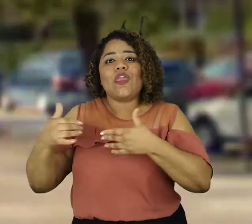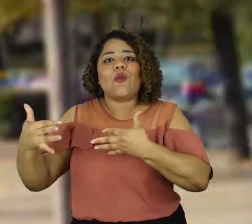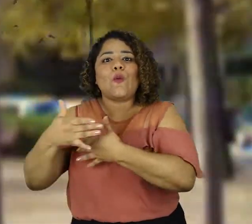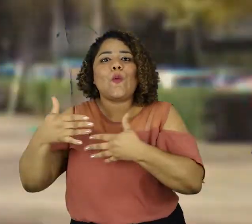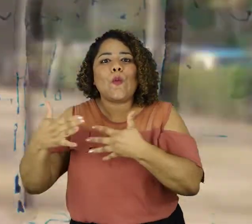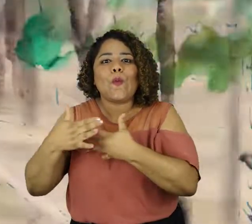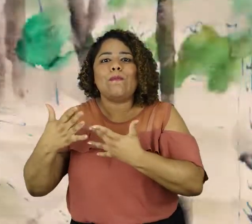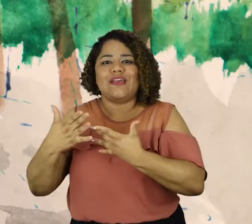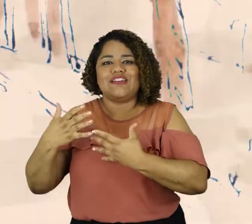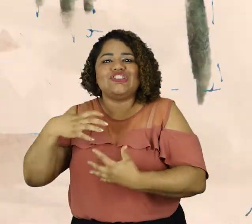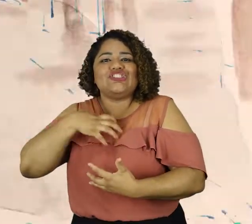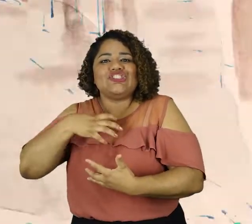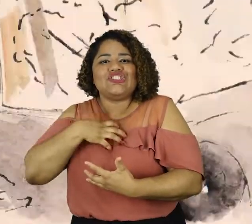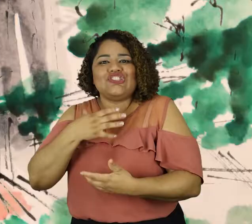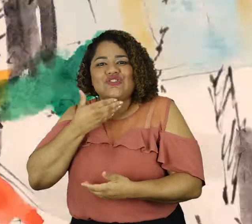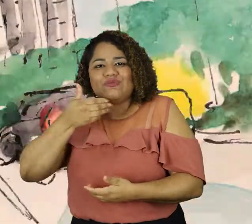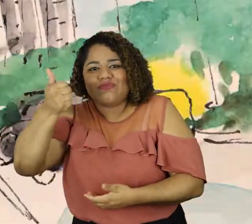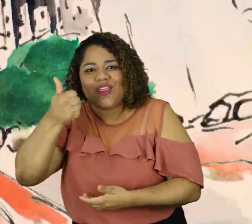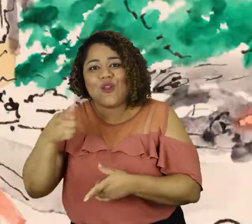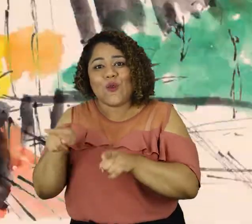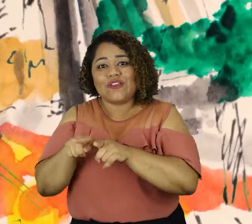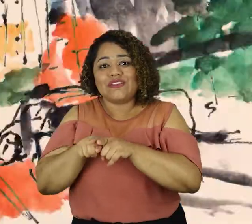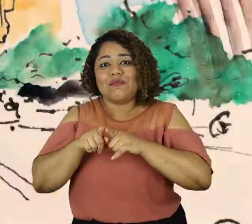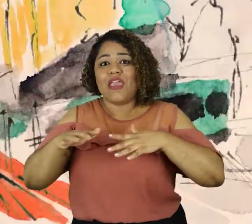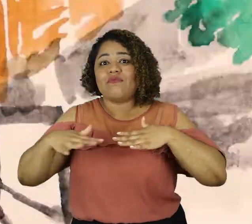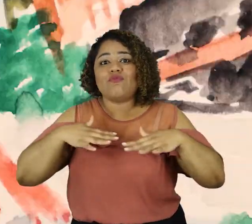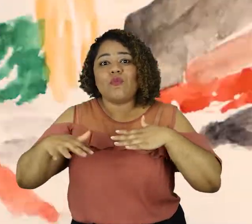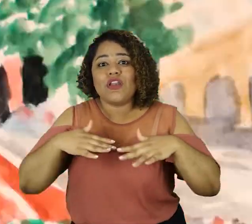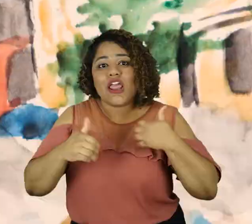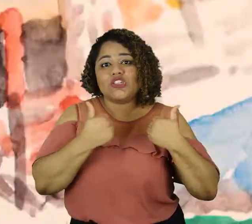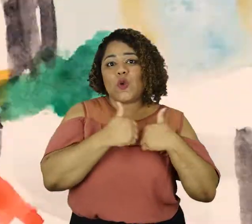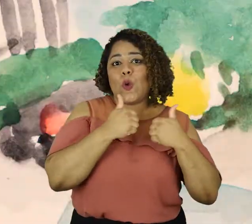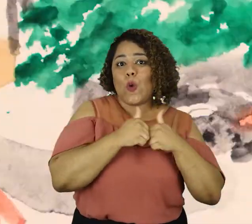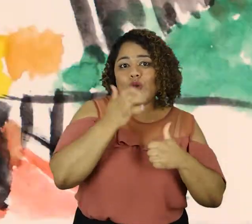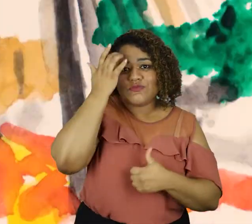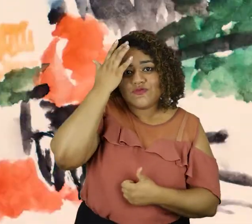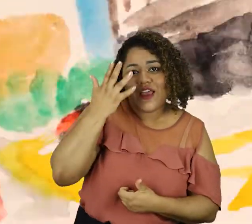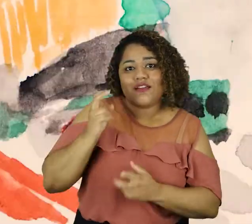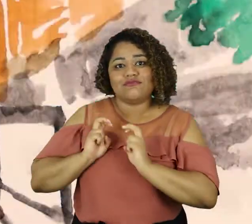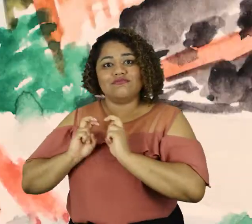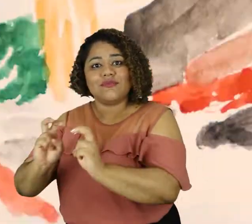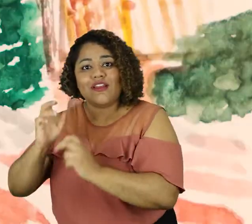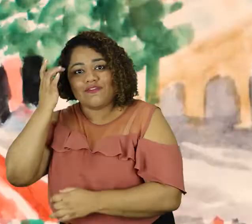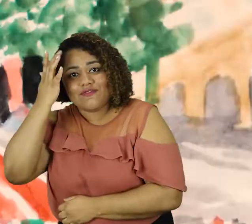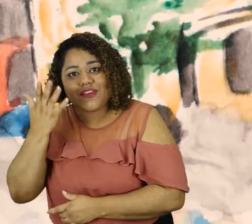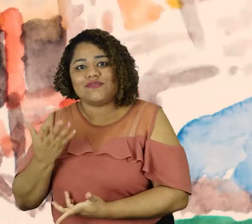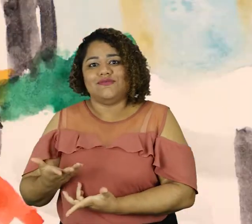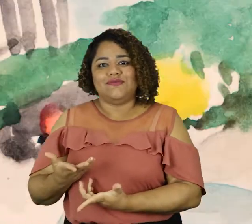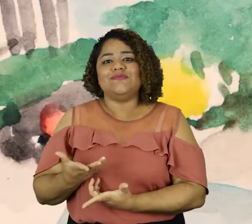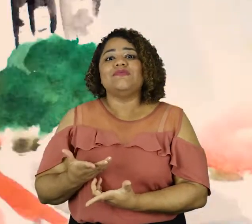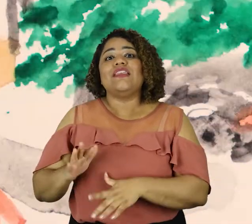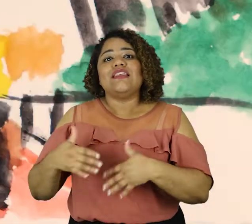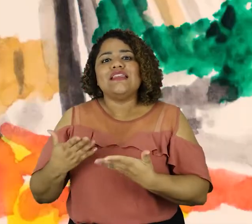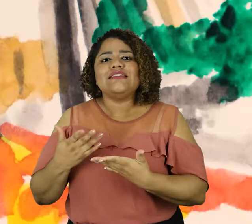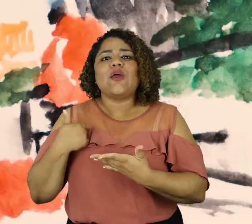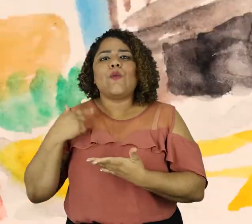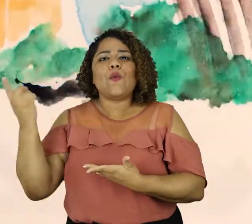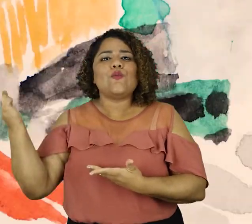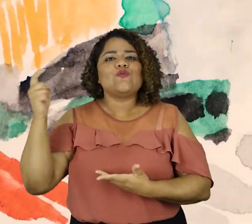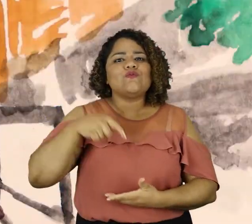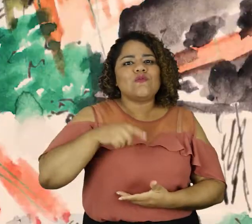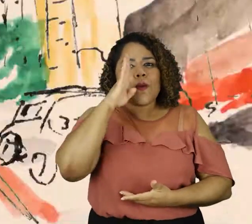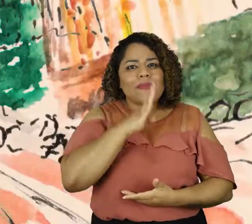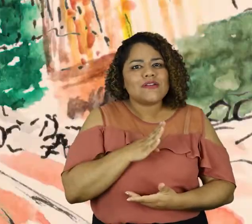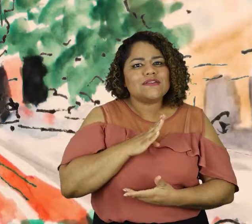urbana da cidade, e da grande oferta de mobilidade. Por isso, quando voltei de Barcelona, sempre que andava pelas ruas do